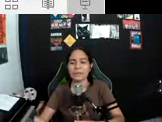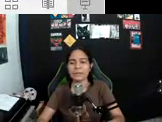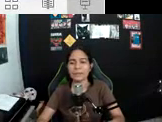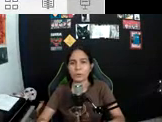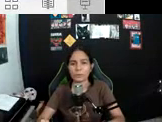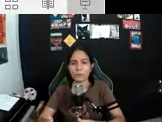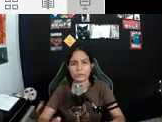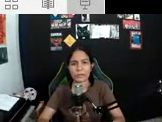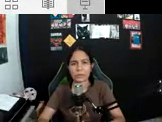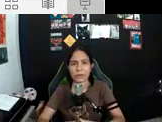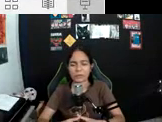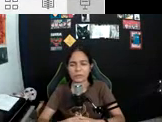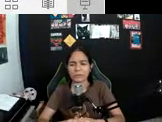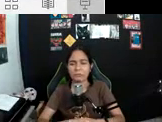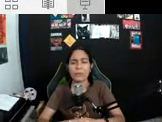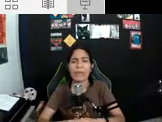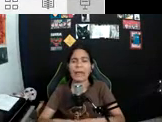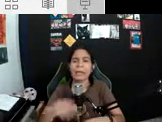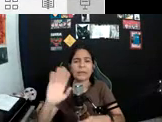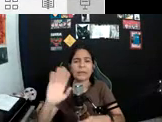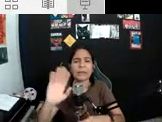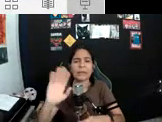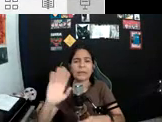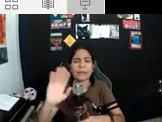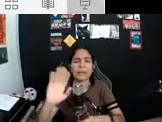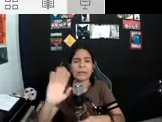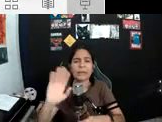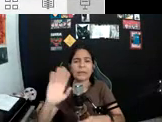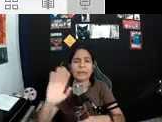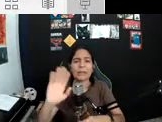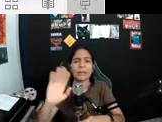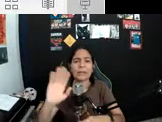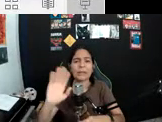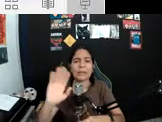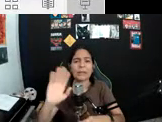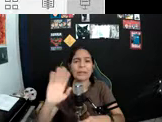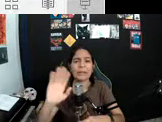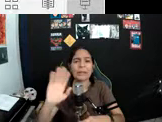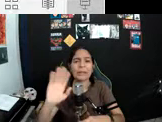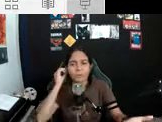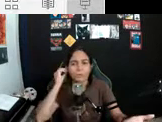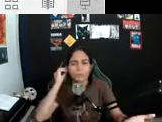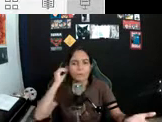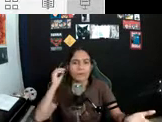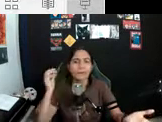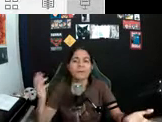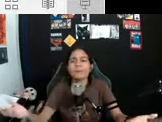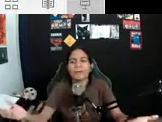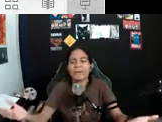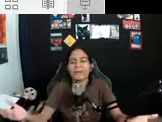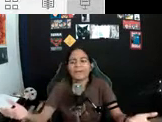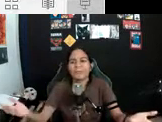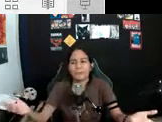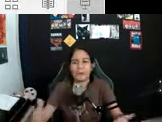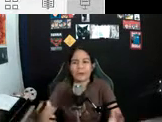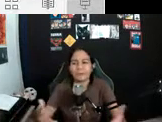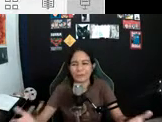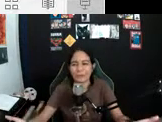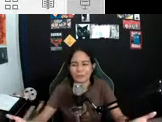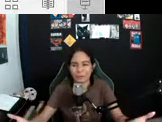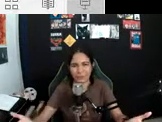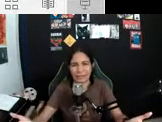mãe com 78 anos está correndo risco? Ah, não, ela não pega, não. Como assim? Ela não pega por quê, meu